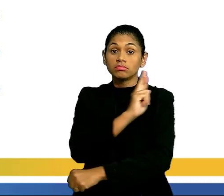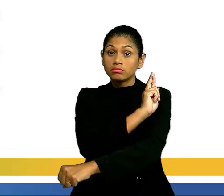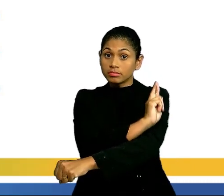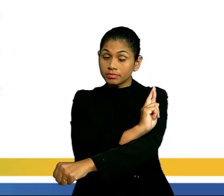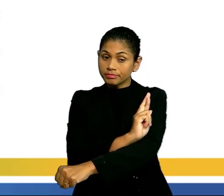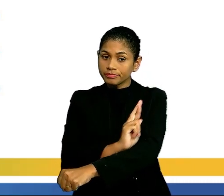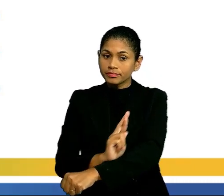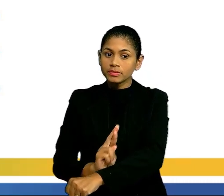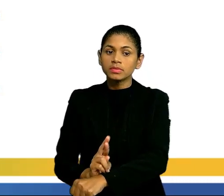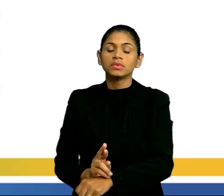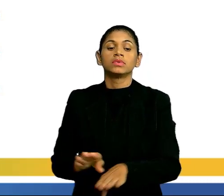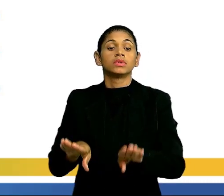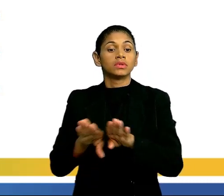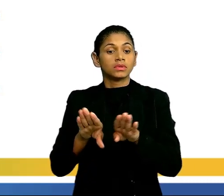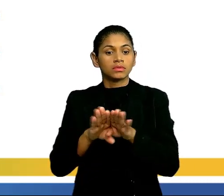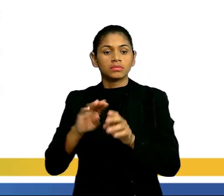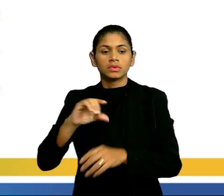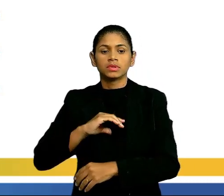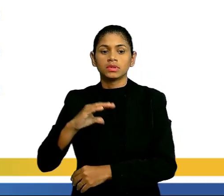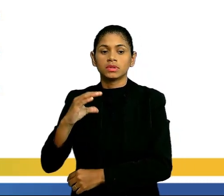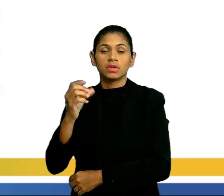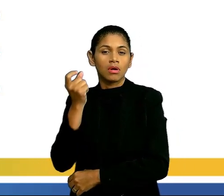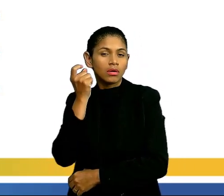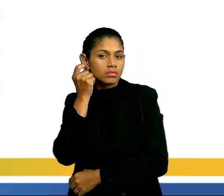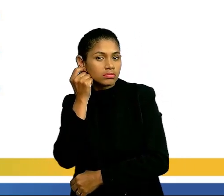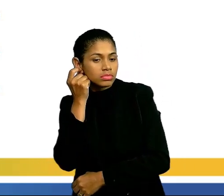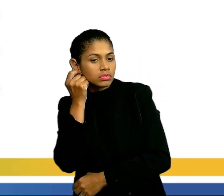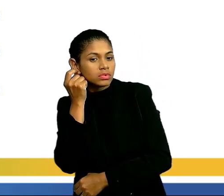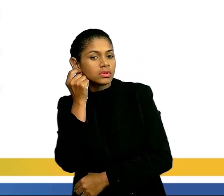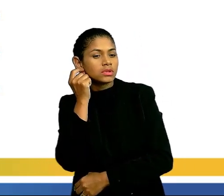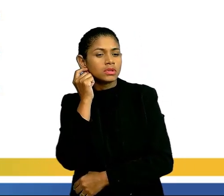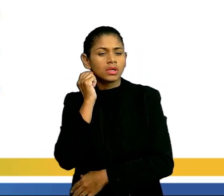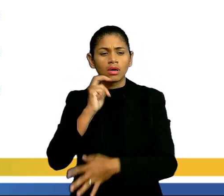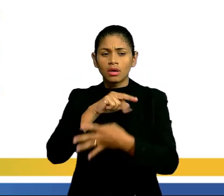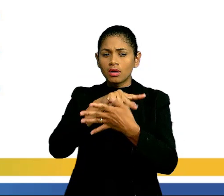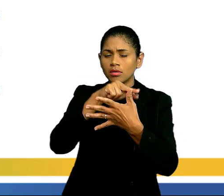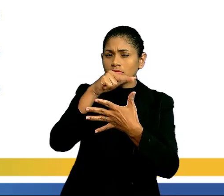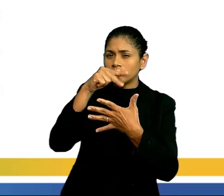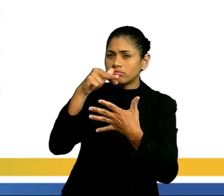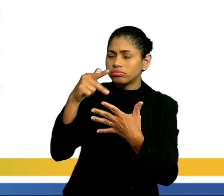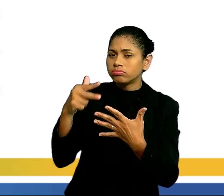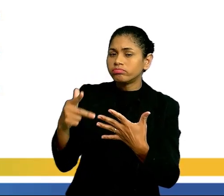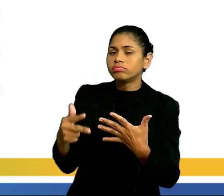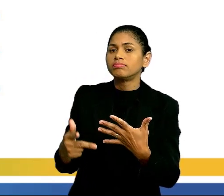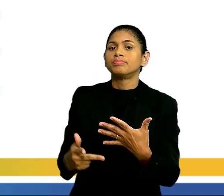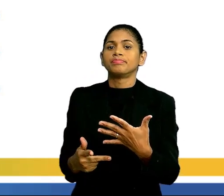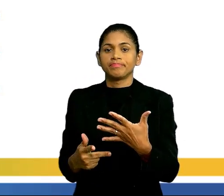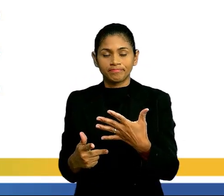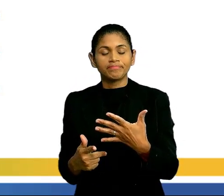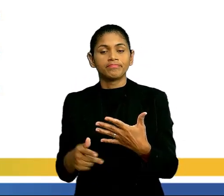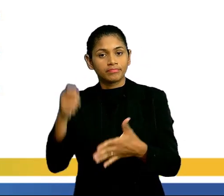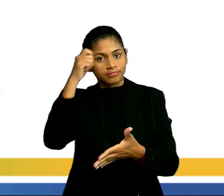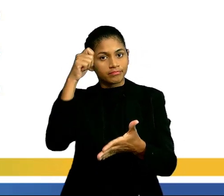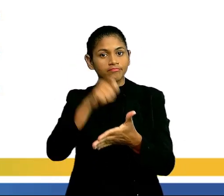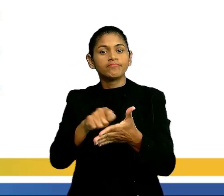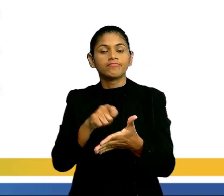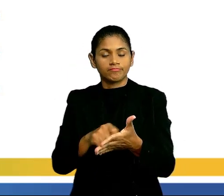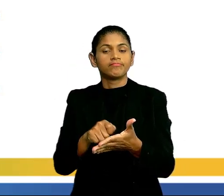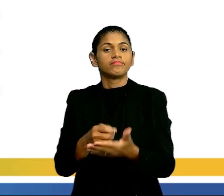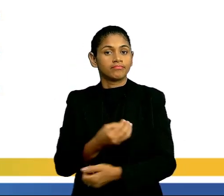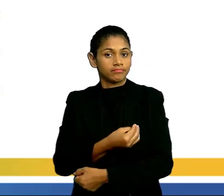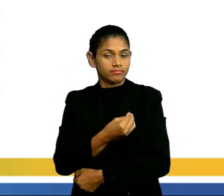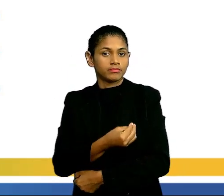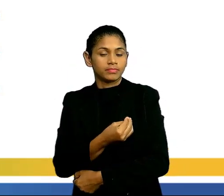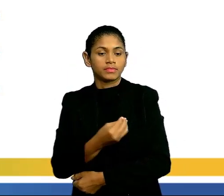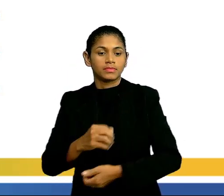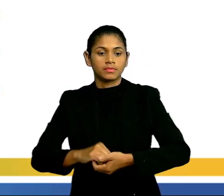Cecília Meirelles, o Vinícius de Moraes, Jorge de Lima, Augusto Frederico e outros fazem parte, tá?